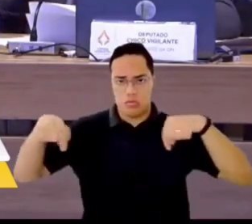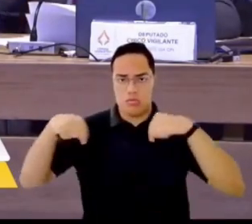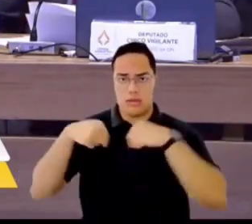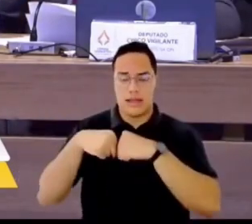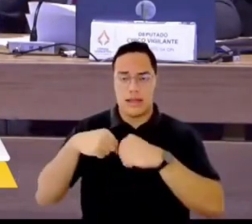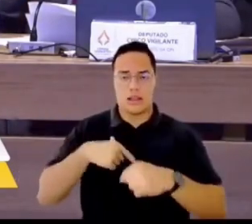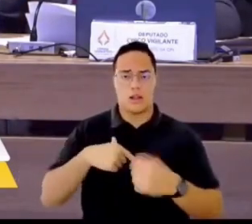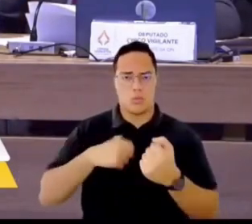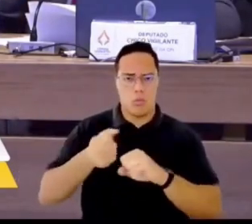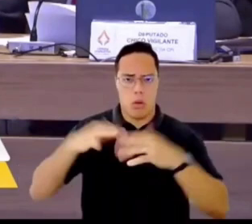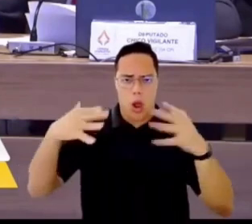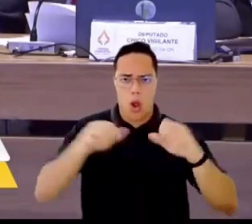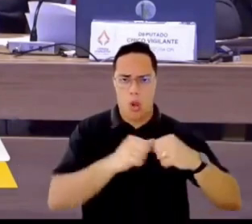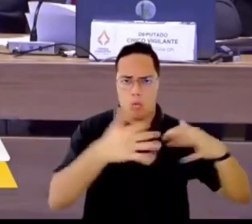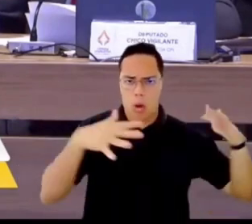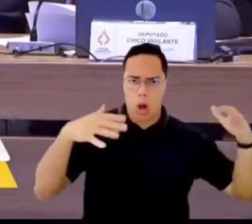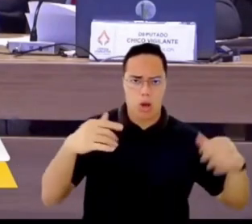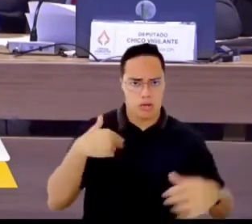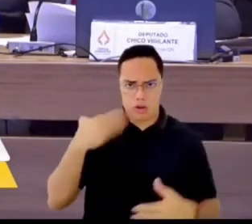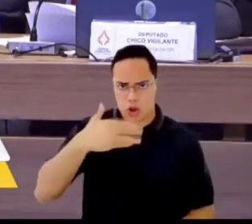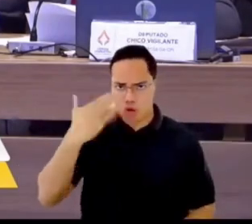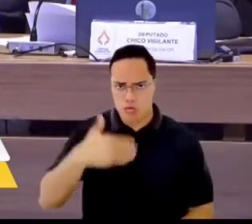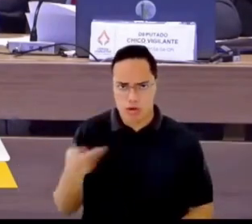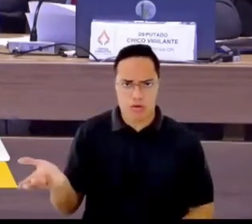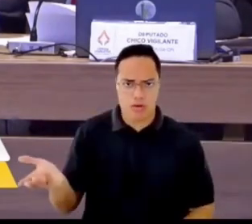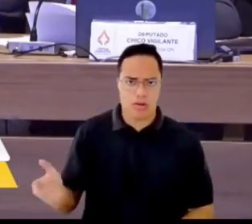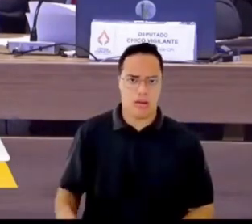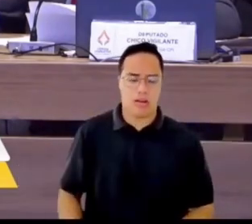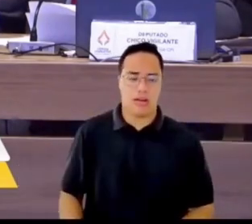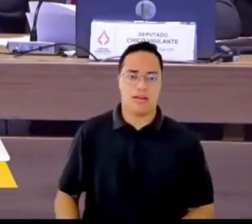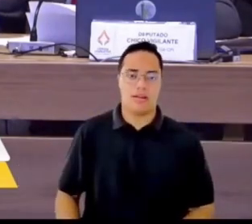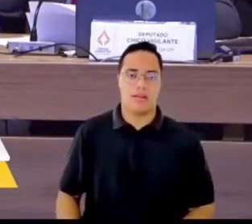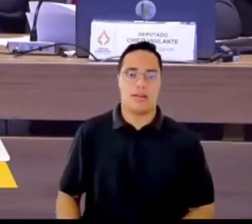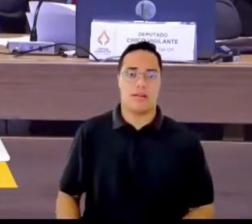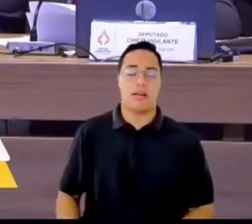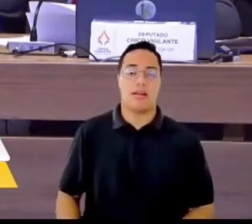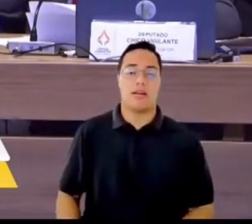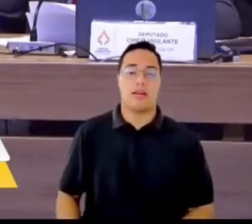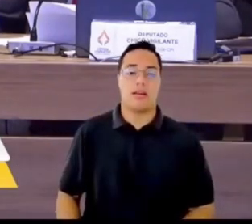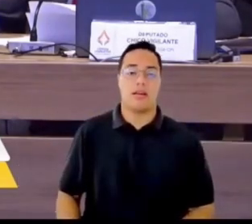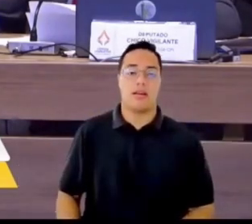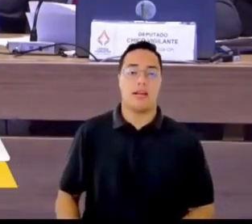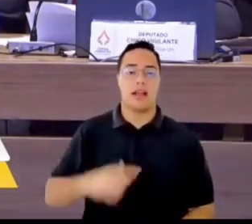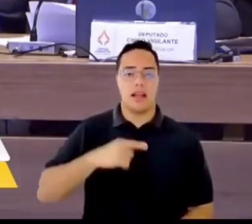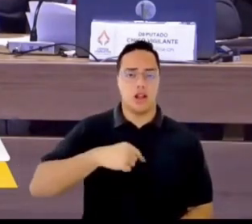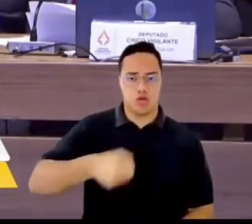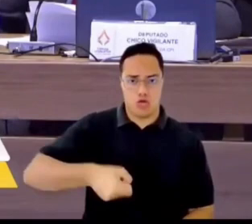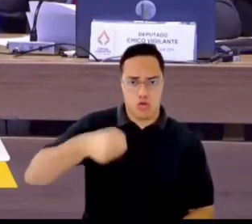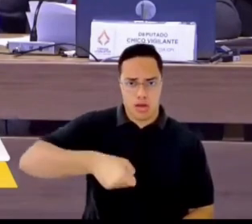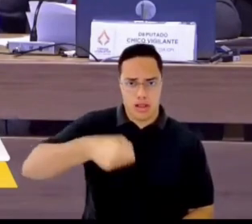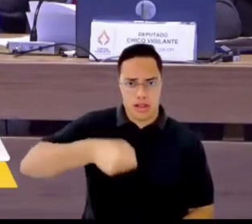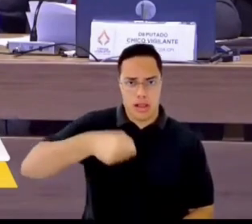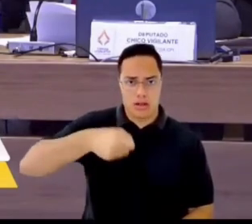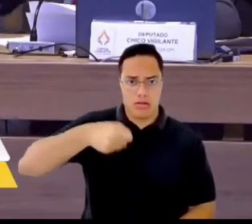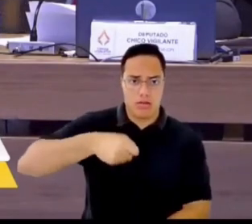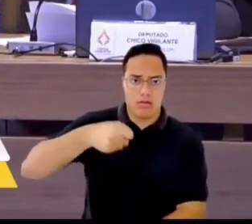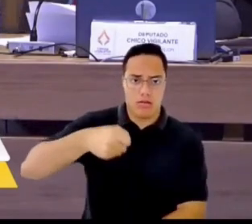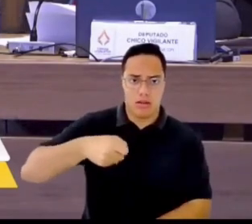no veículo, eu lembro que ele abriu a porta traseira, colocou uma sacola de feira, mais ou menos dessa